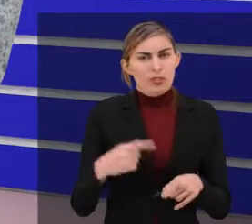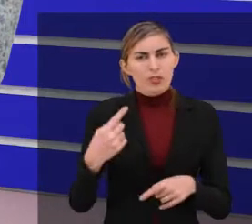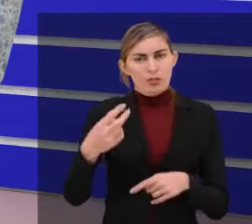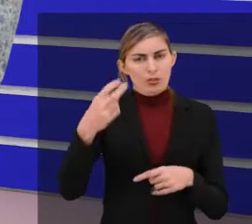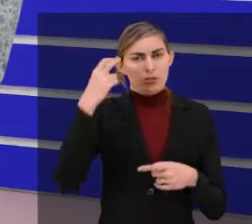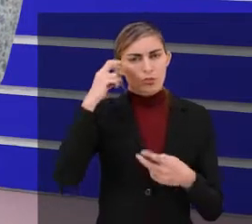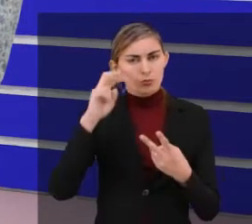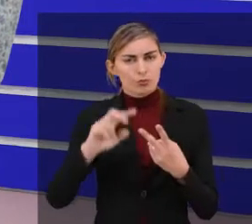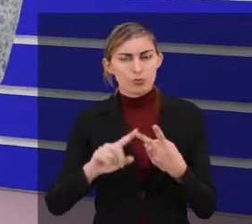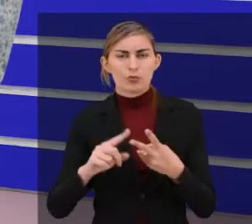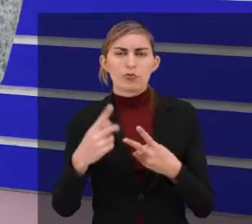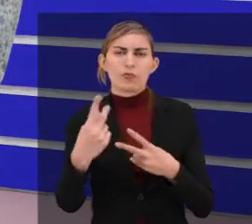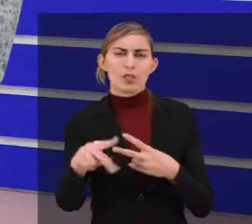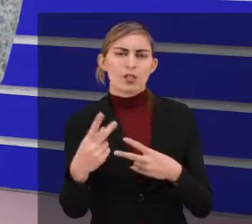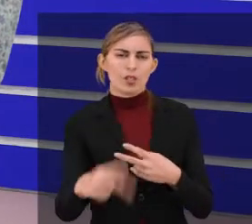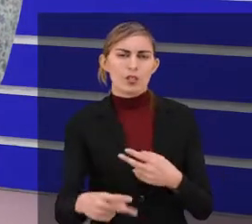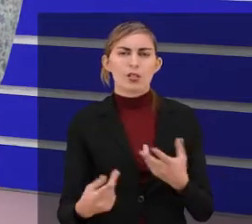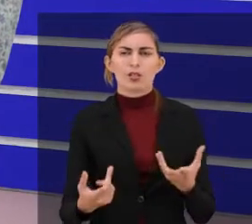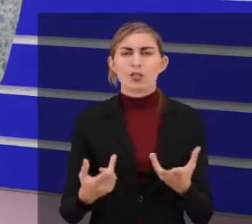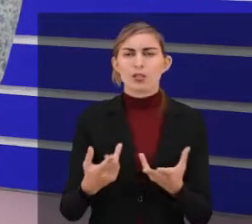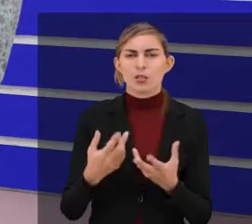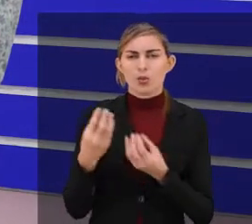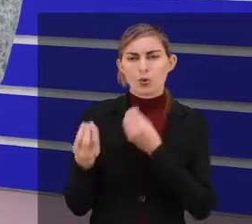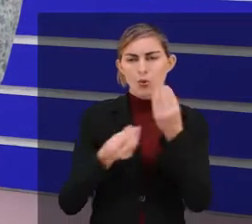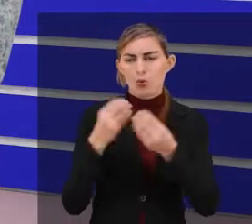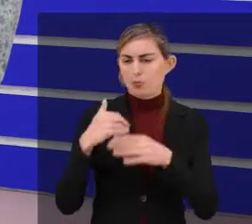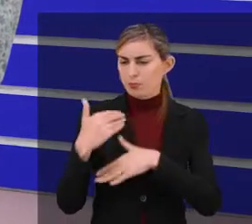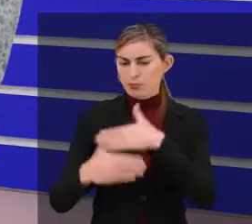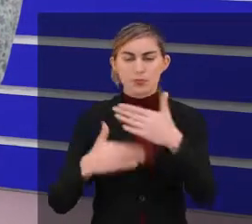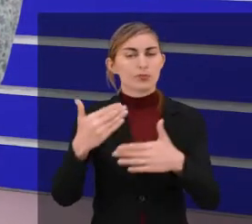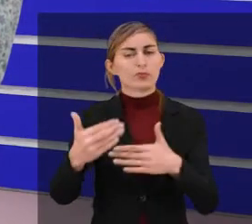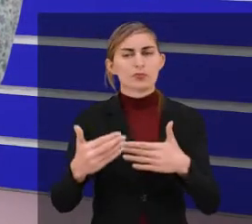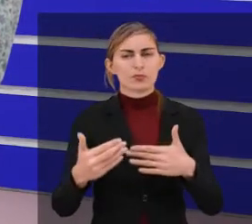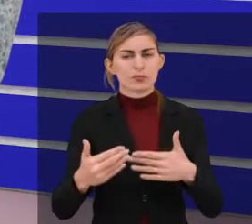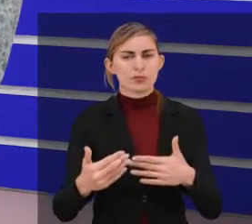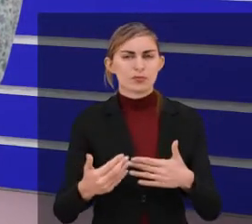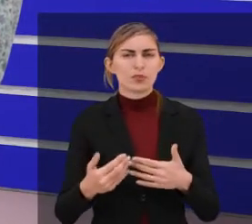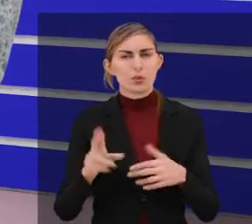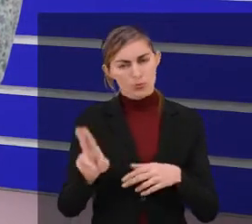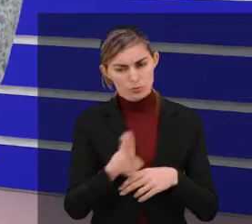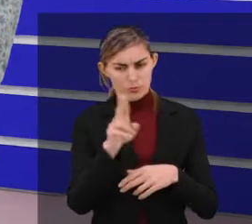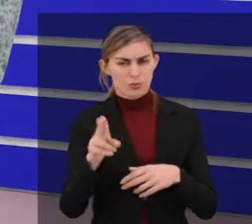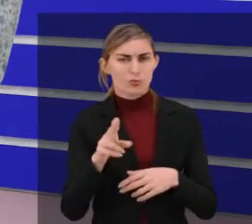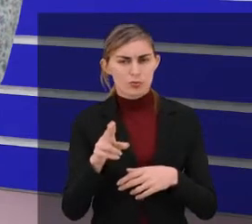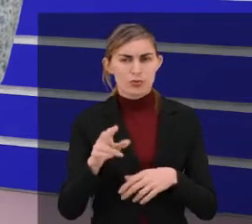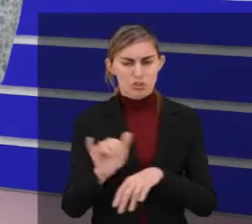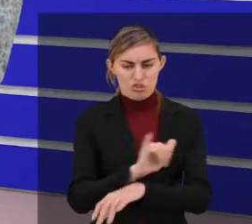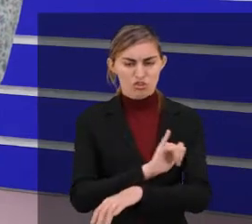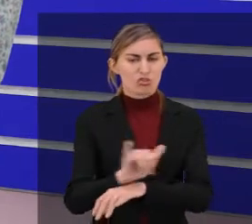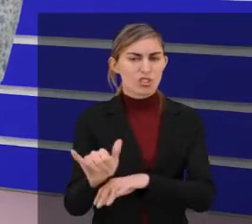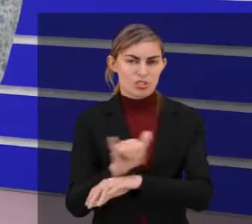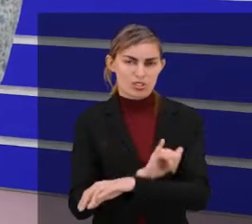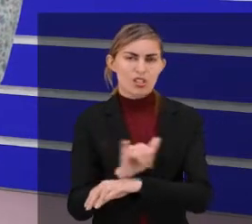no mundo, que compreende, não é, como são os processos, e utilizam, né, dessas